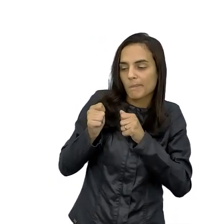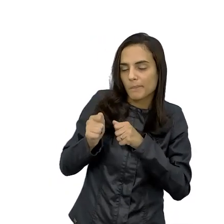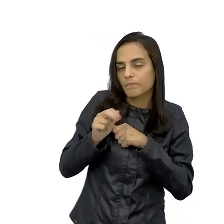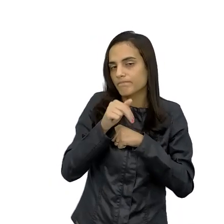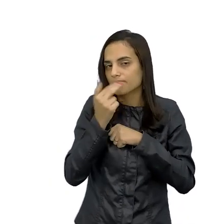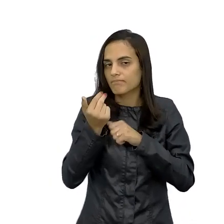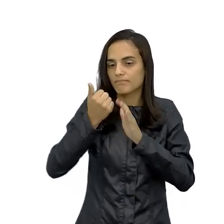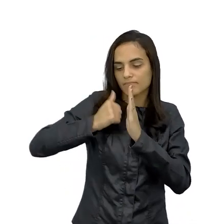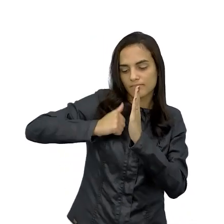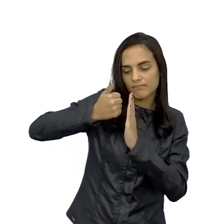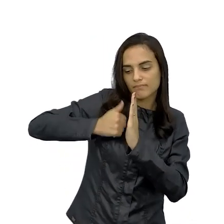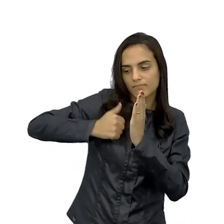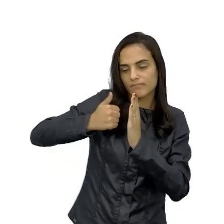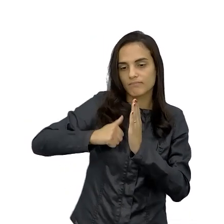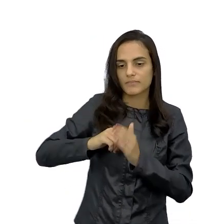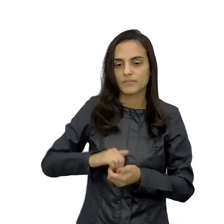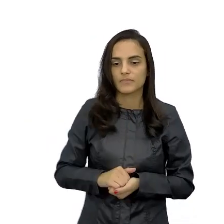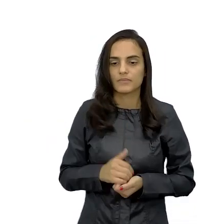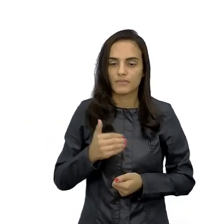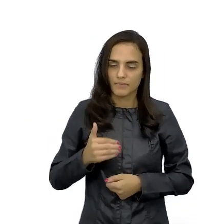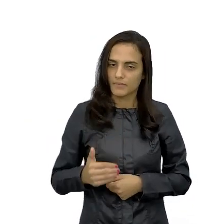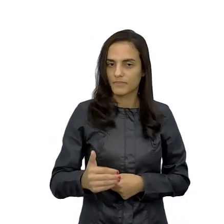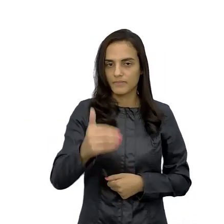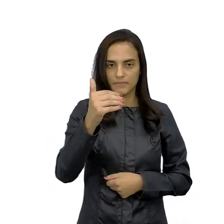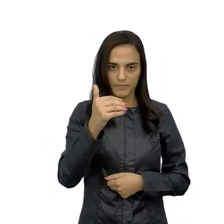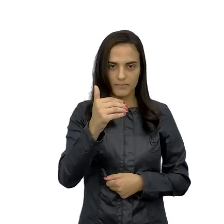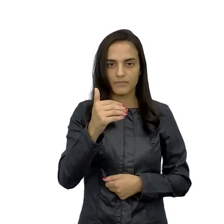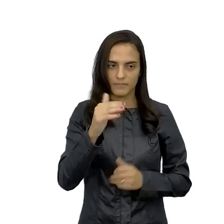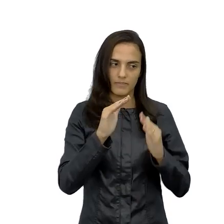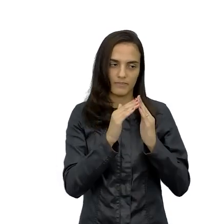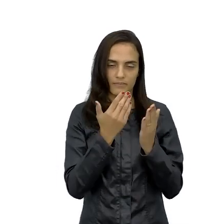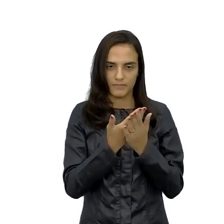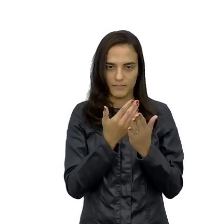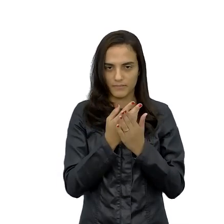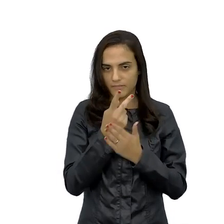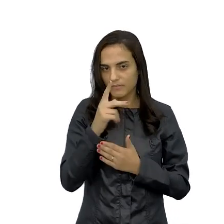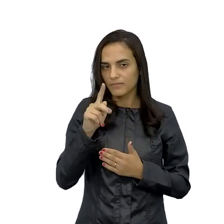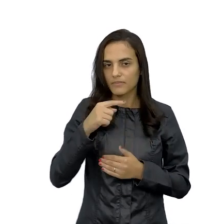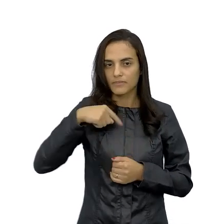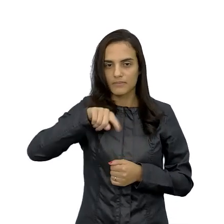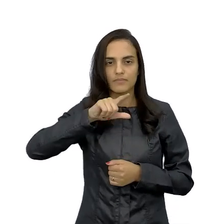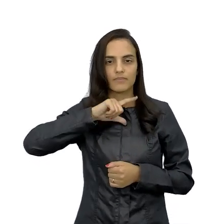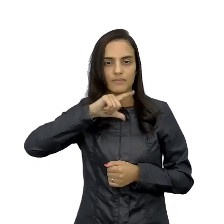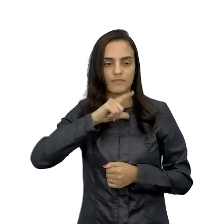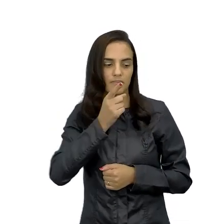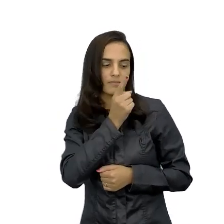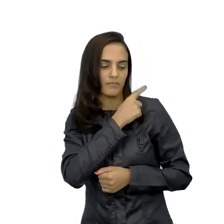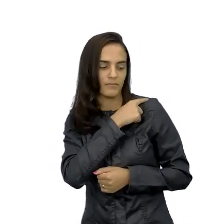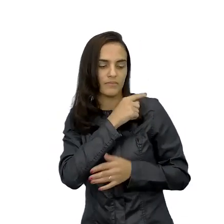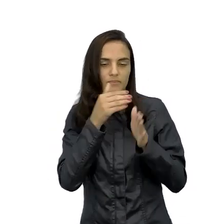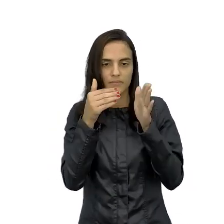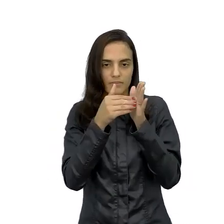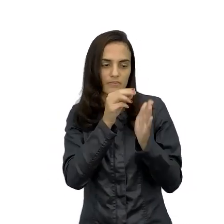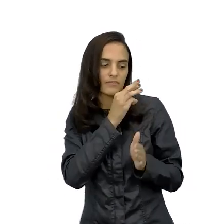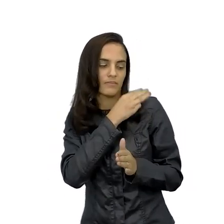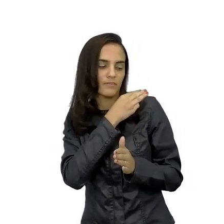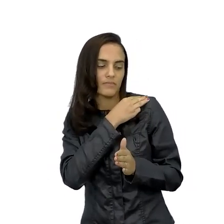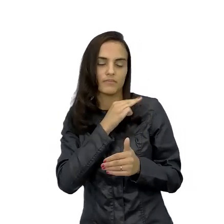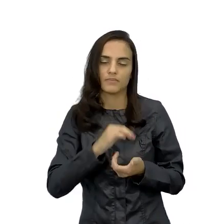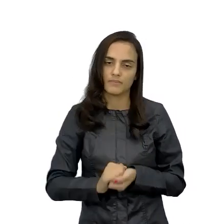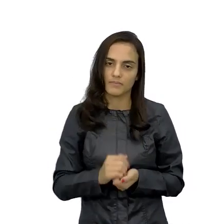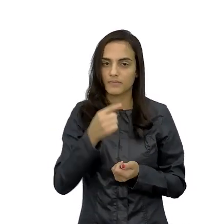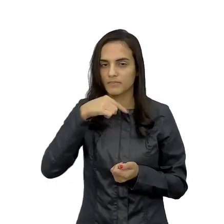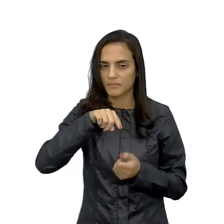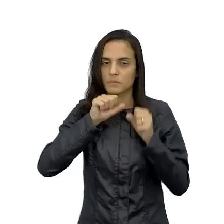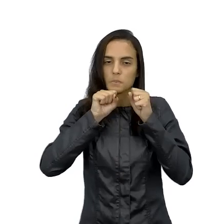ser avaliado dos alunos ao longo da escolaridade deles, né? A gente tem lá desde o primeiro ano até o terceiro ano do ensino médio, para